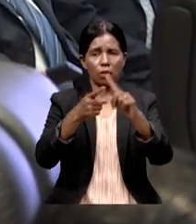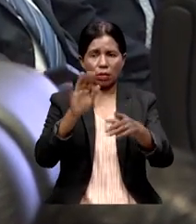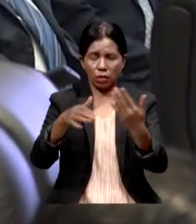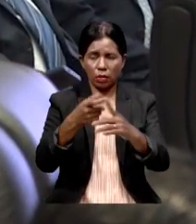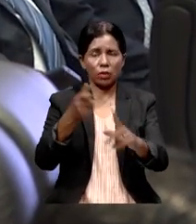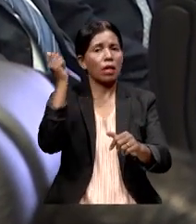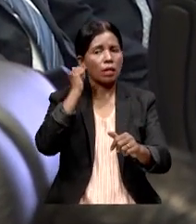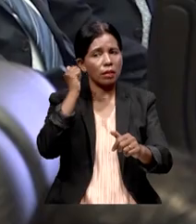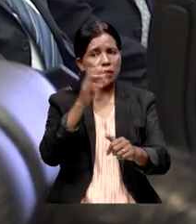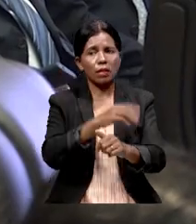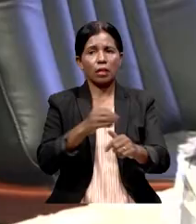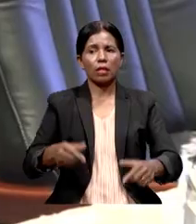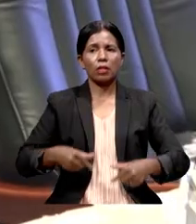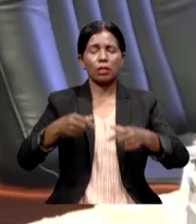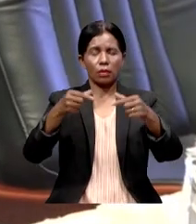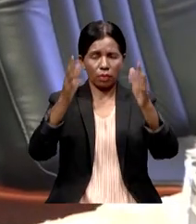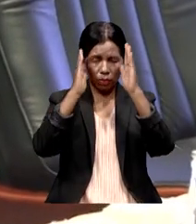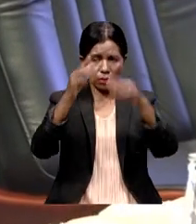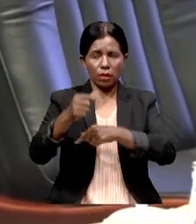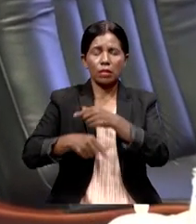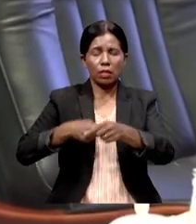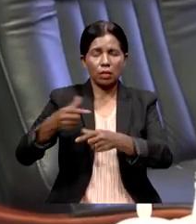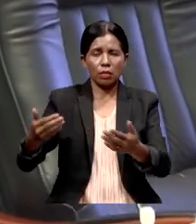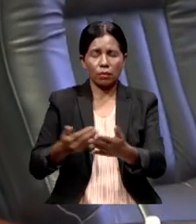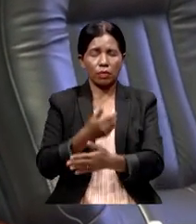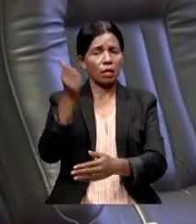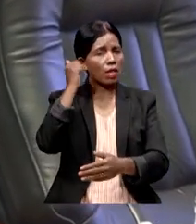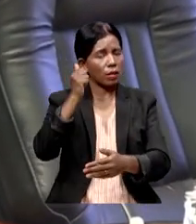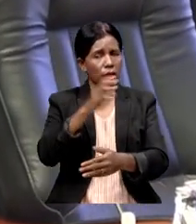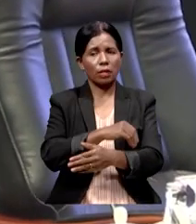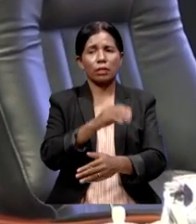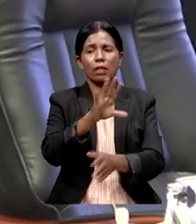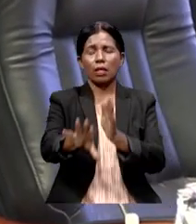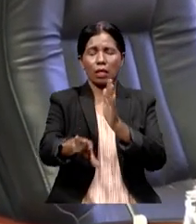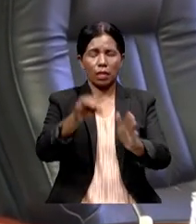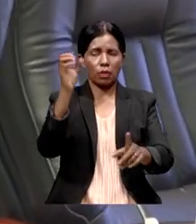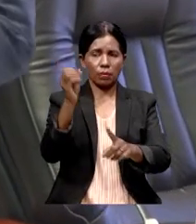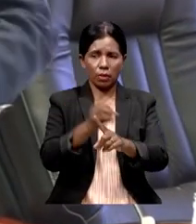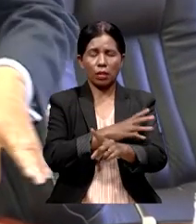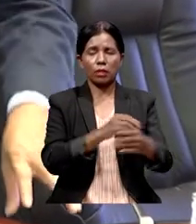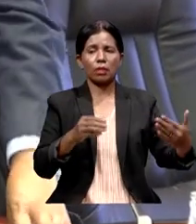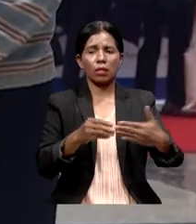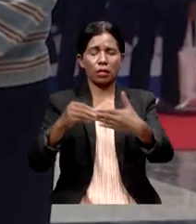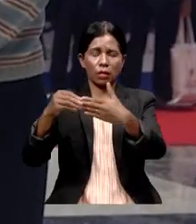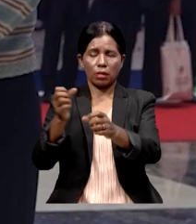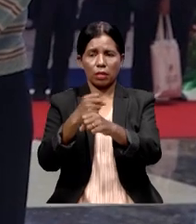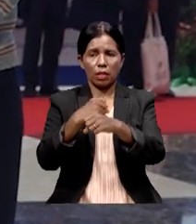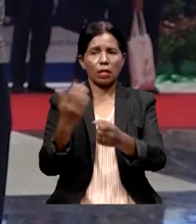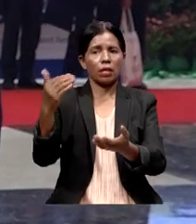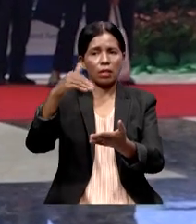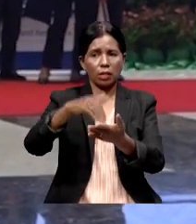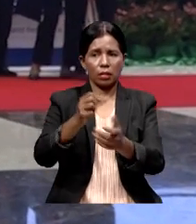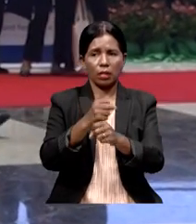senhor ASEAN, a tu for certeza da geração foi Ásia-Pacífico, ou de reta na oportunidade a tu liderar a inovação no